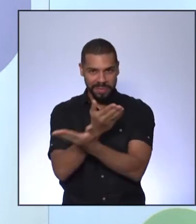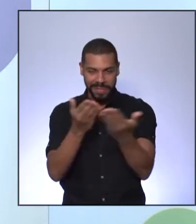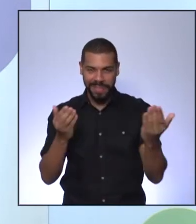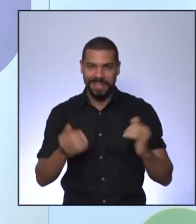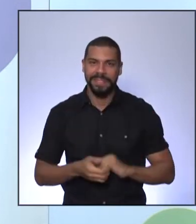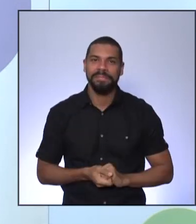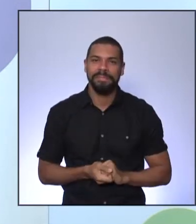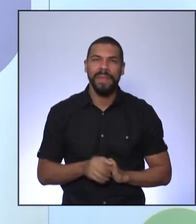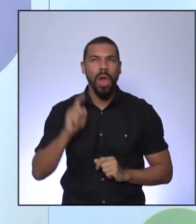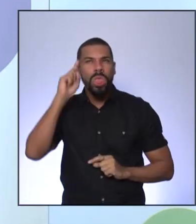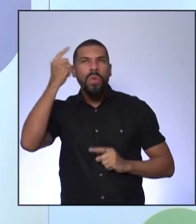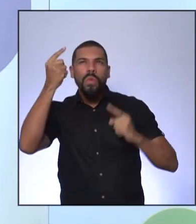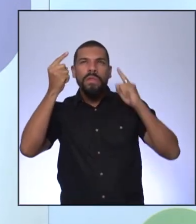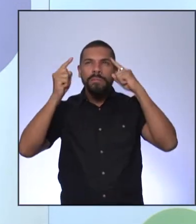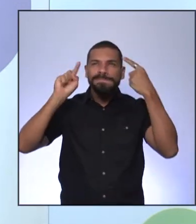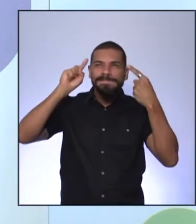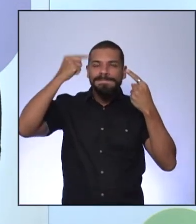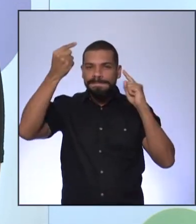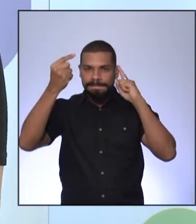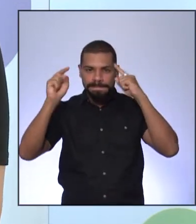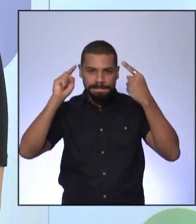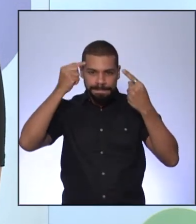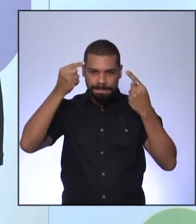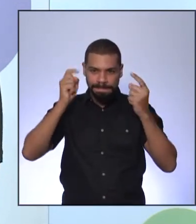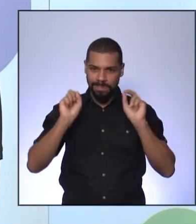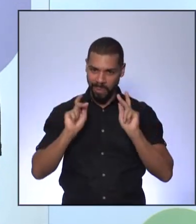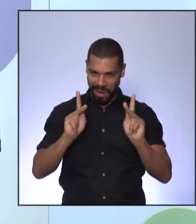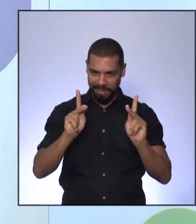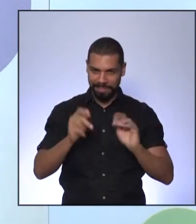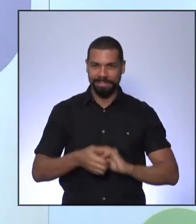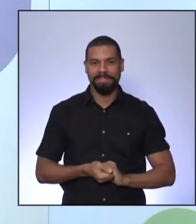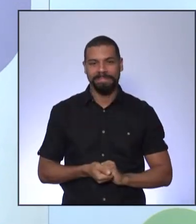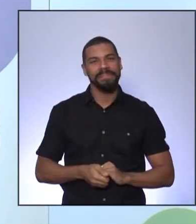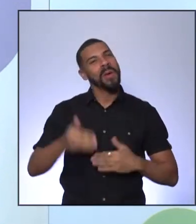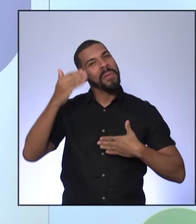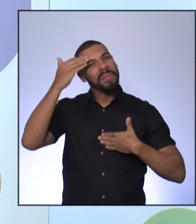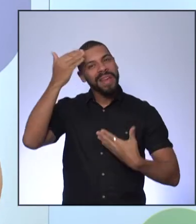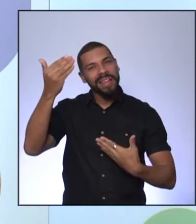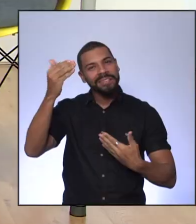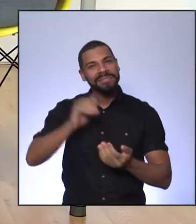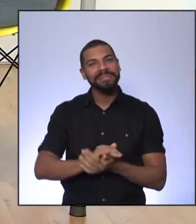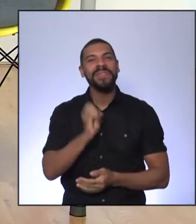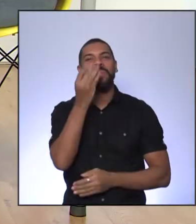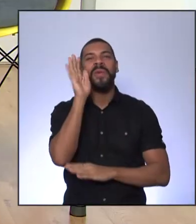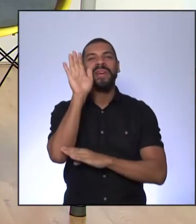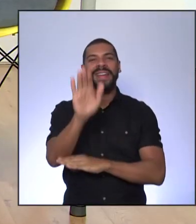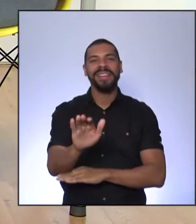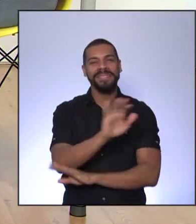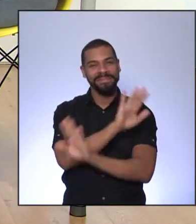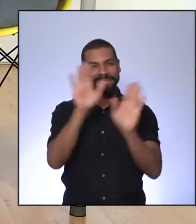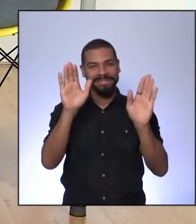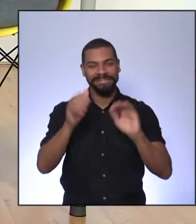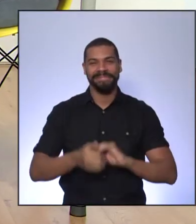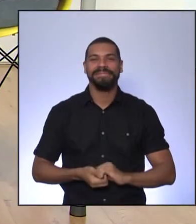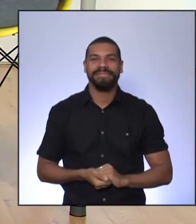respeito das dúvidas e das sugestões que a gente trouxe aqui. Obrigada e boa tarde, gente.